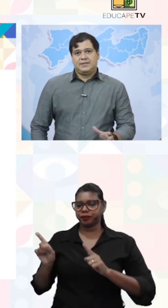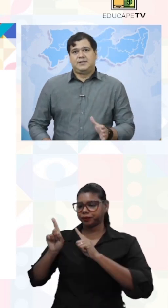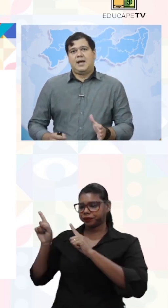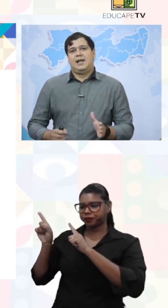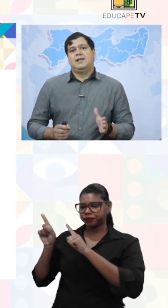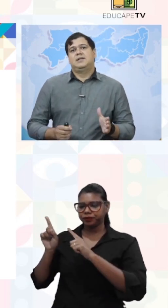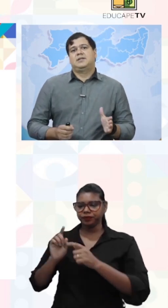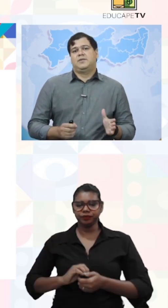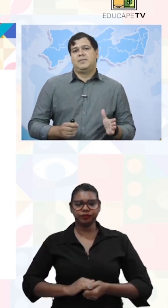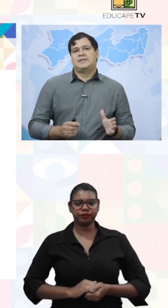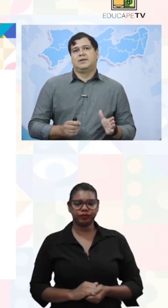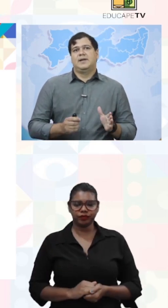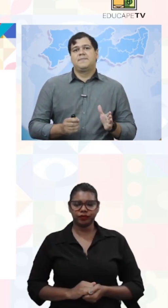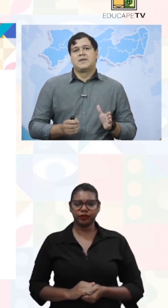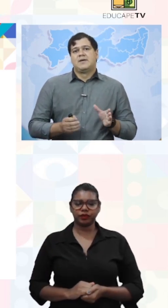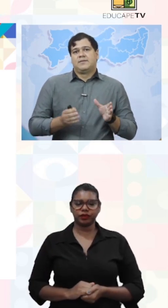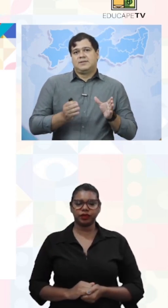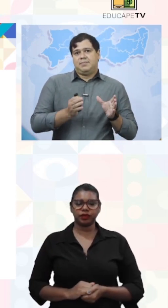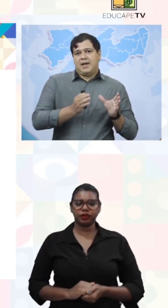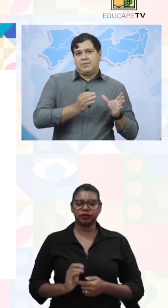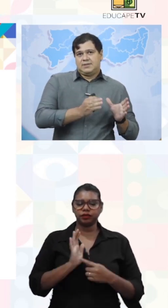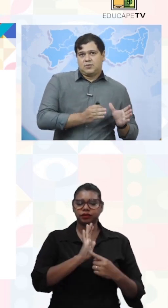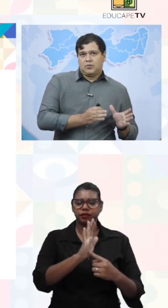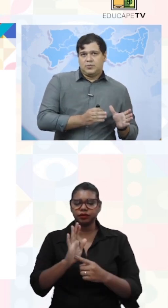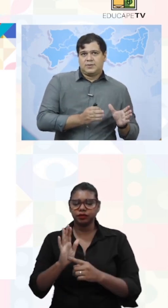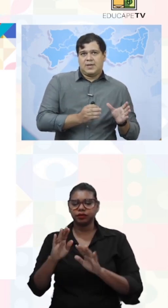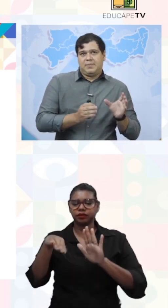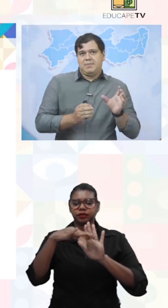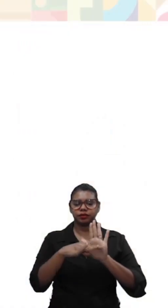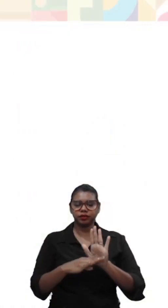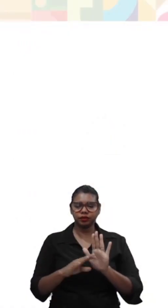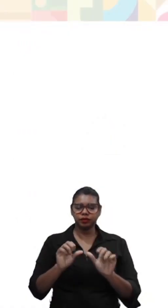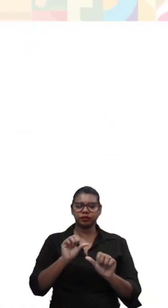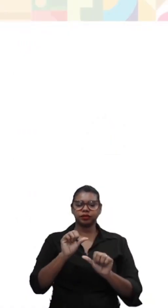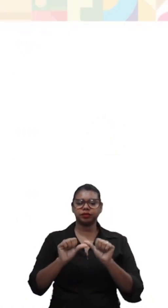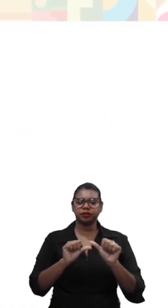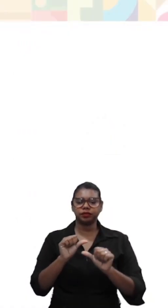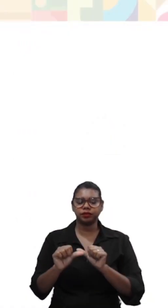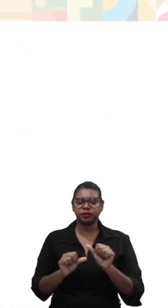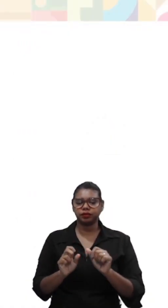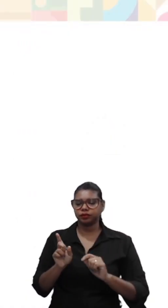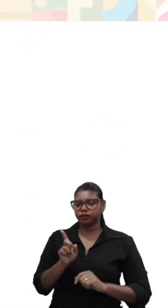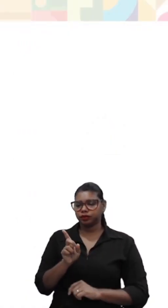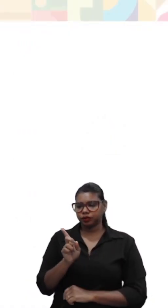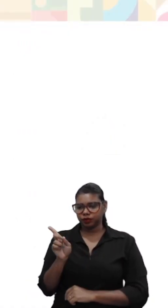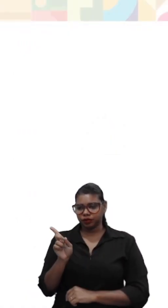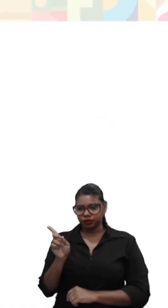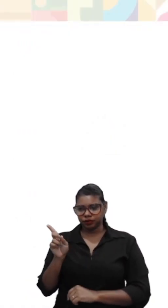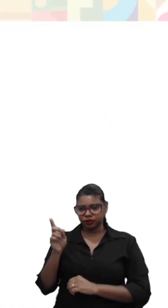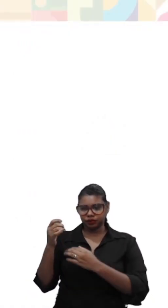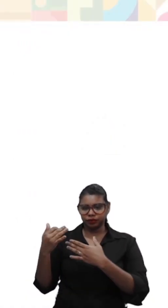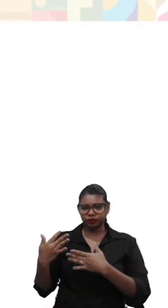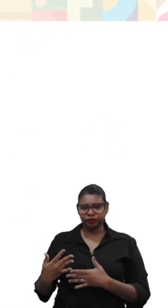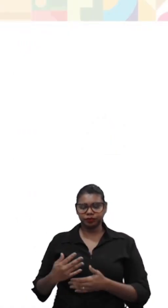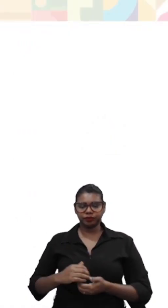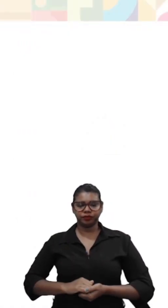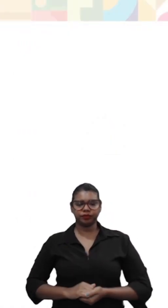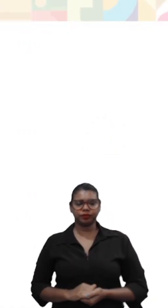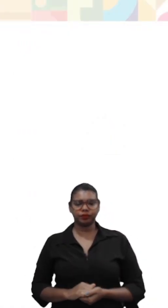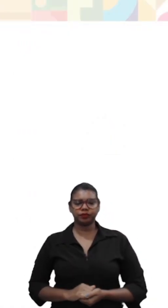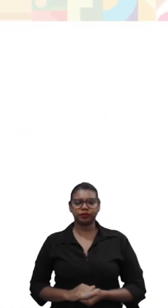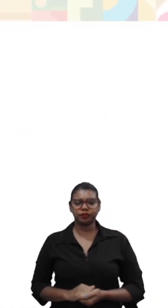Aí está a linha de transformação, né? Você pega os insumos, a primeira setinha até os inputs, né? Que também a gente